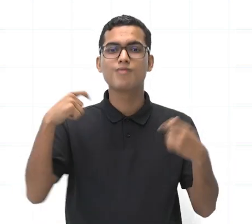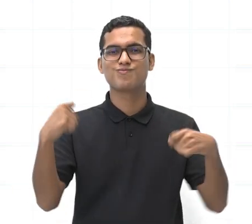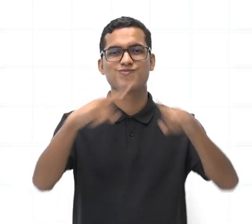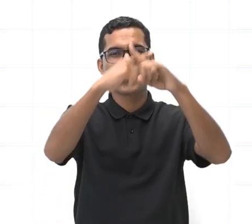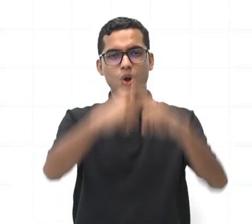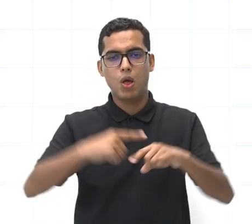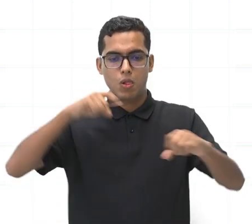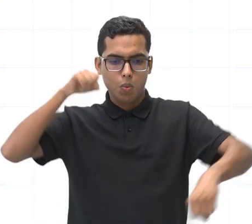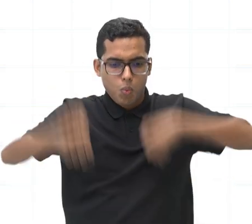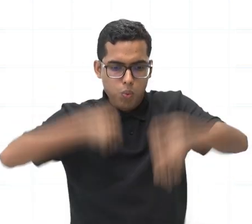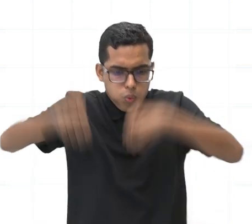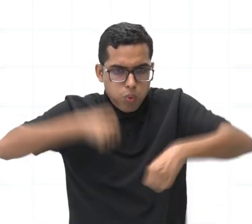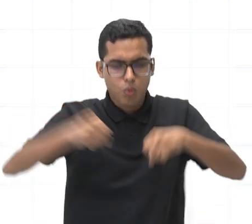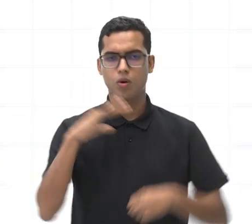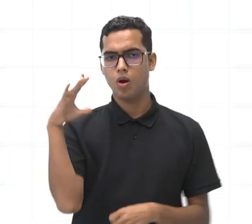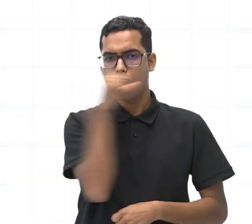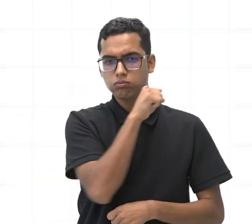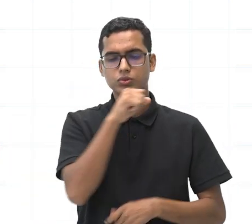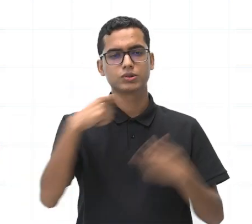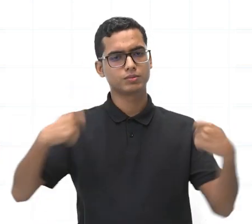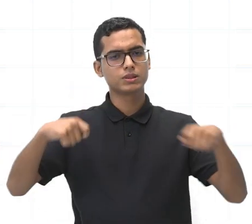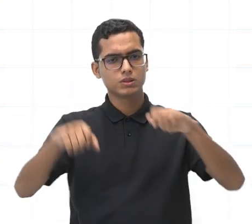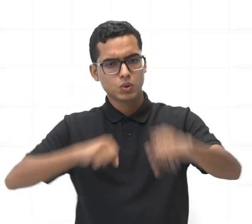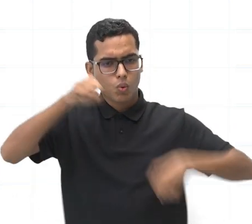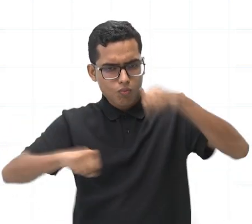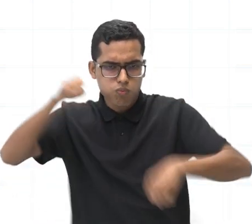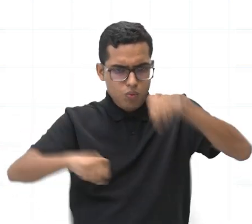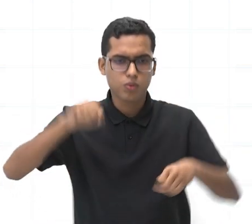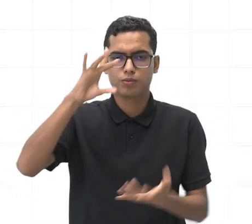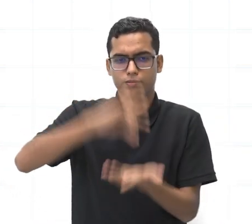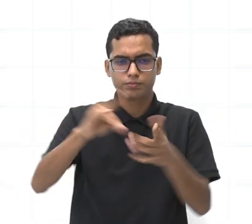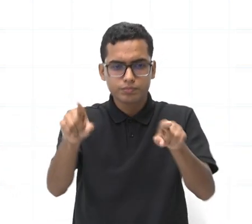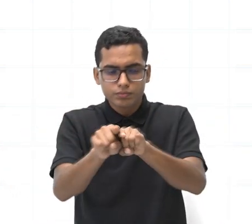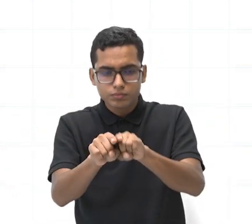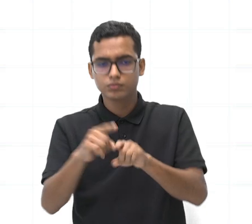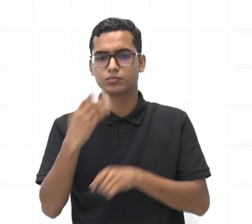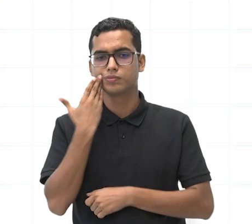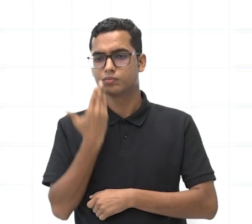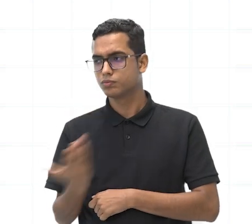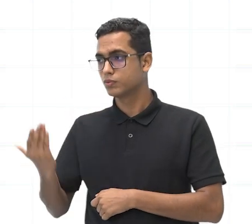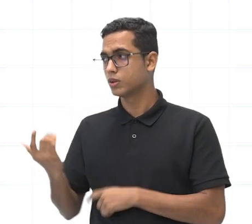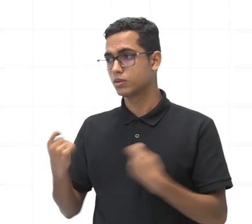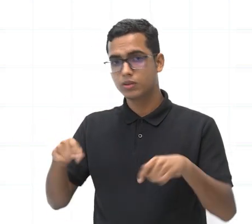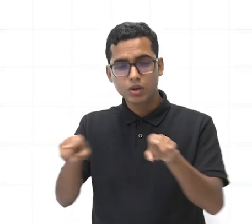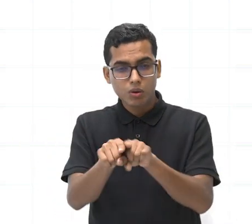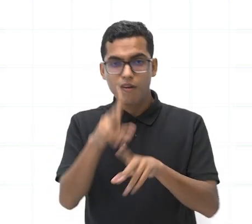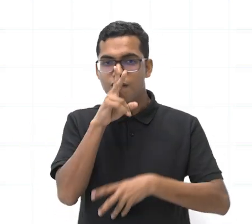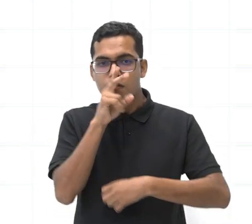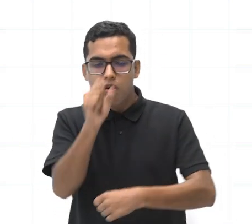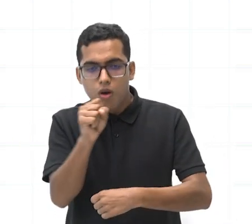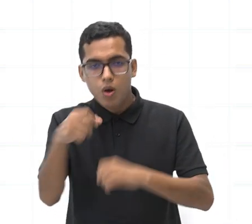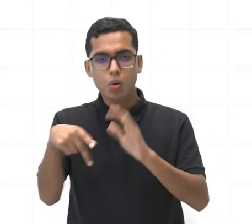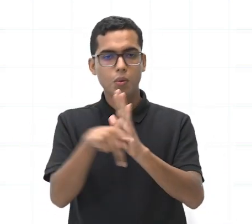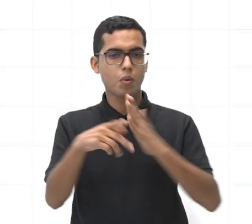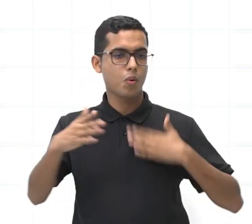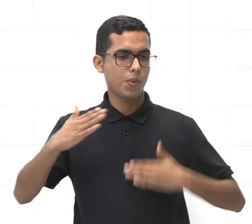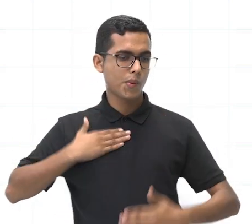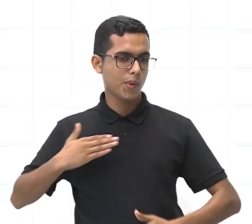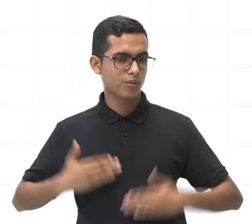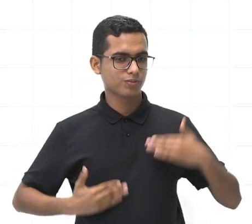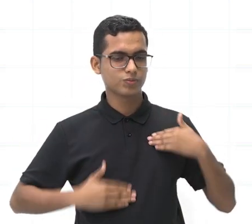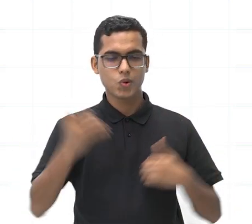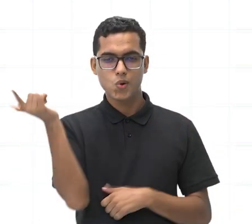colocar velocidade na pedalada. Apesar de que ele vai precisar também da força, né? Para